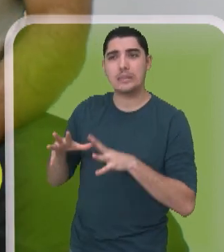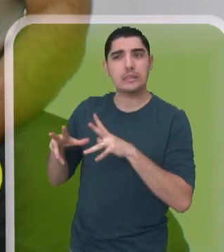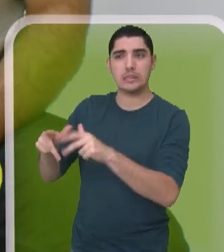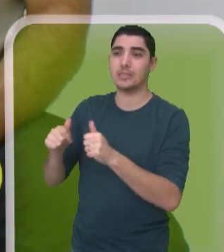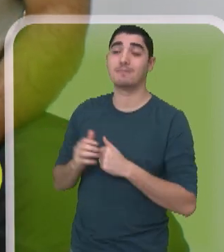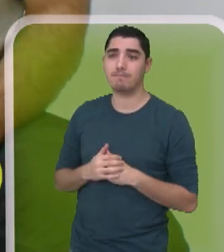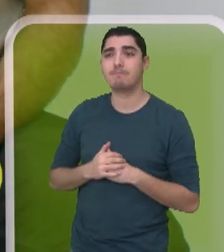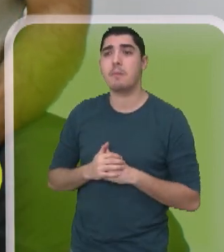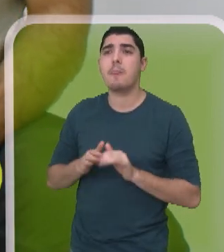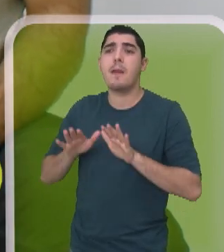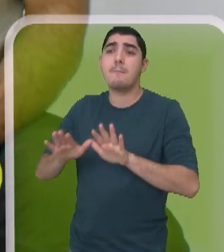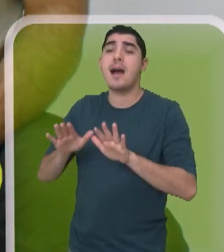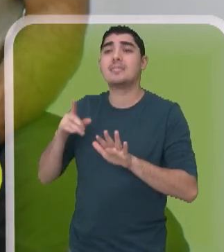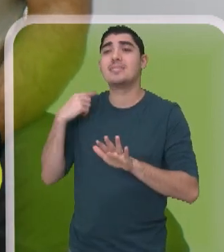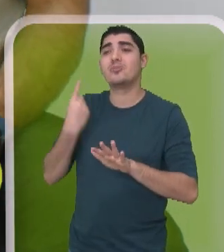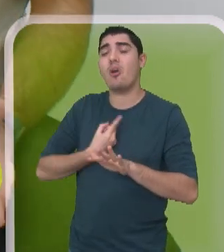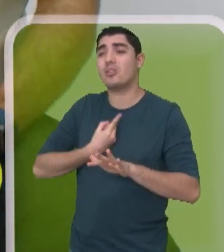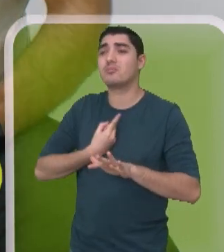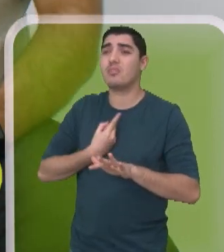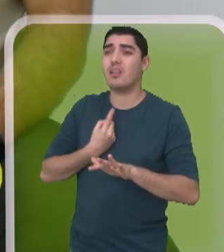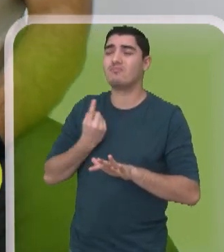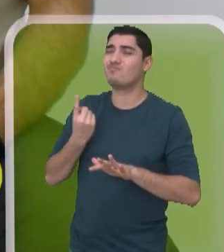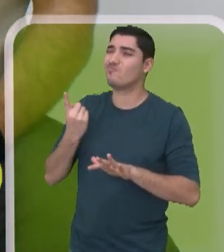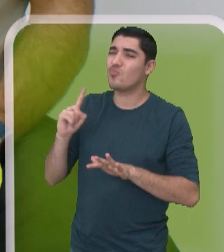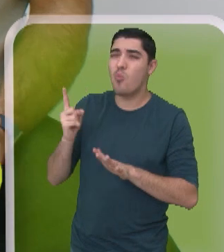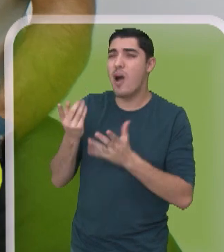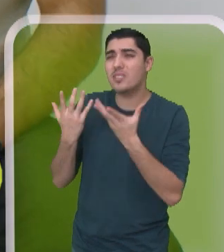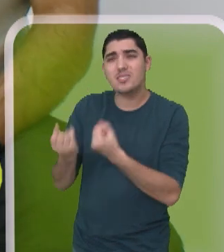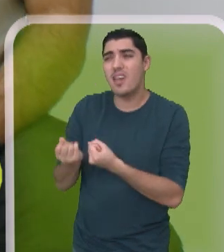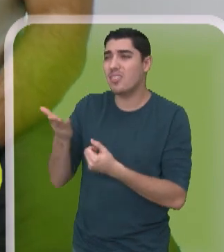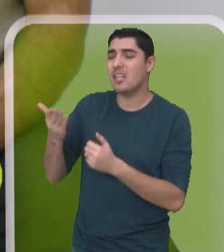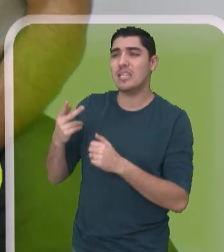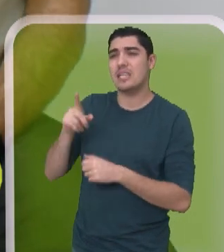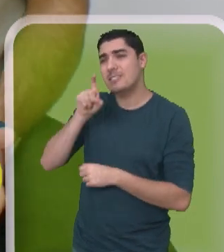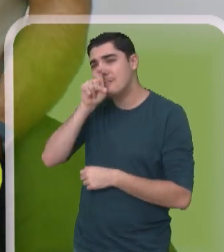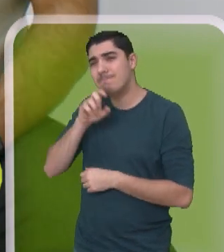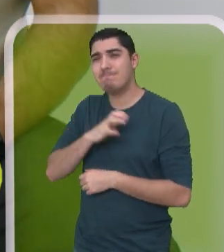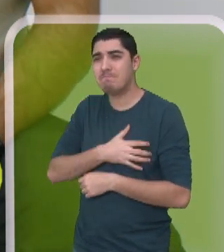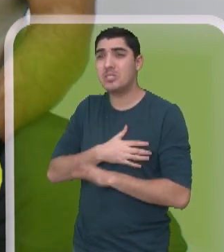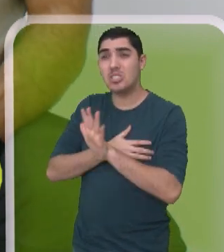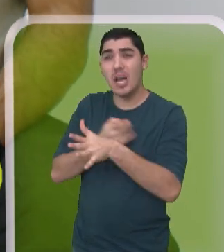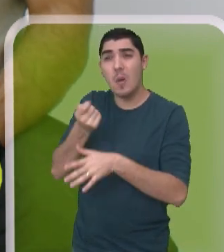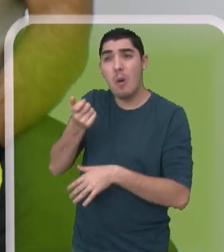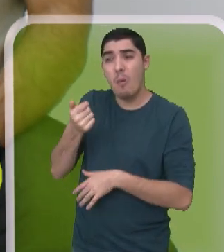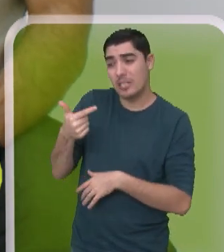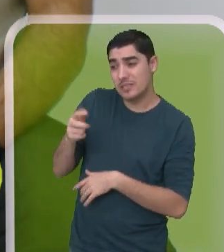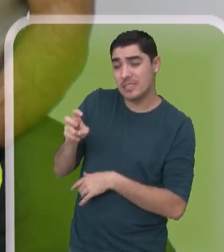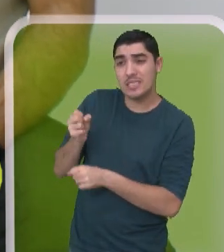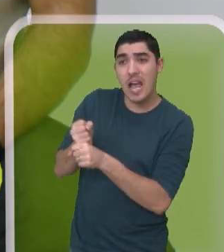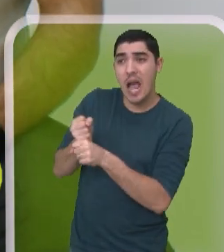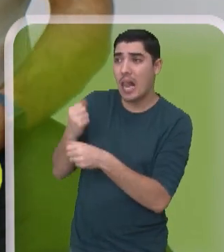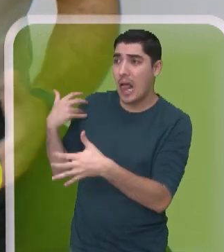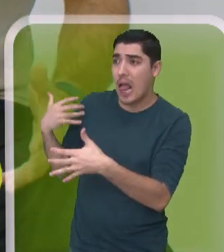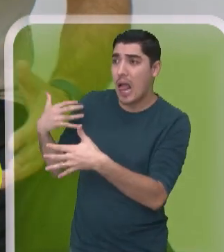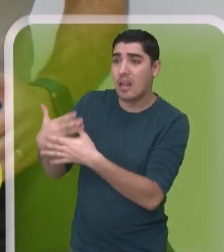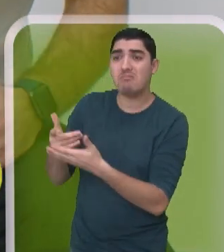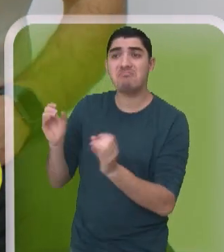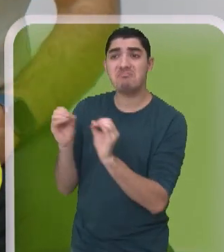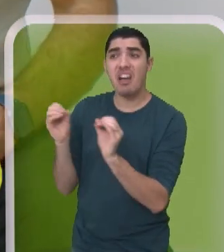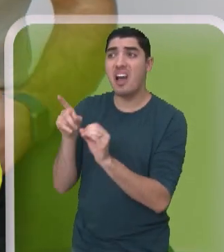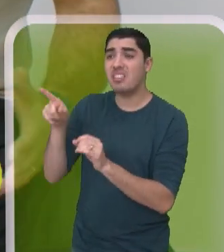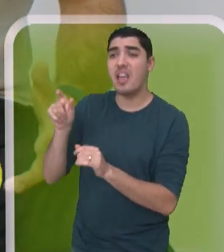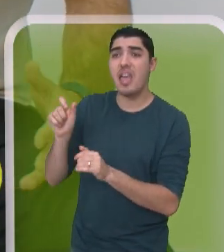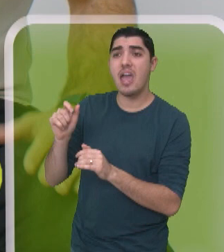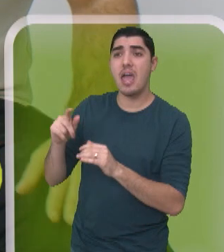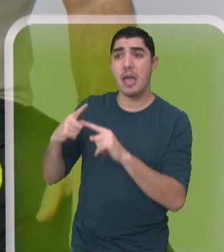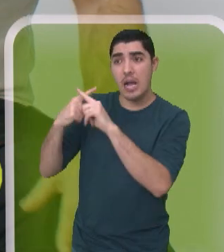nos conformávamos com a situação, né, do clube, do São José, de aí há quase 25 anos não está jogando uma primeira divisão, não está